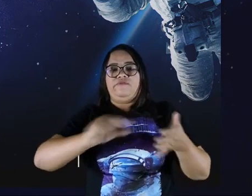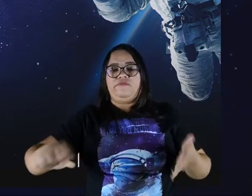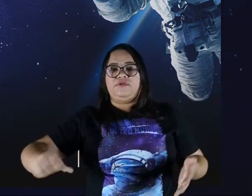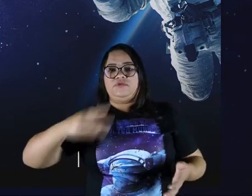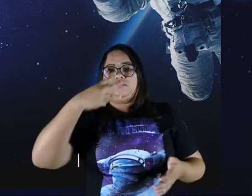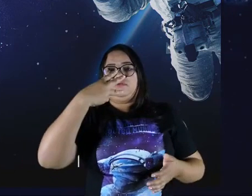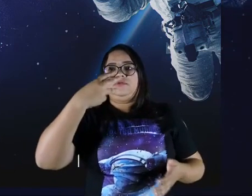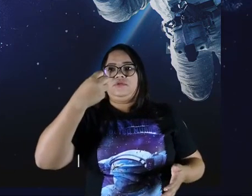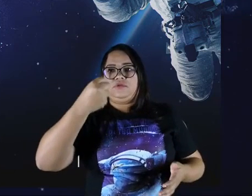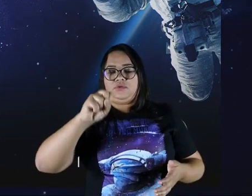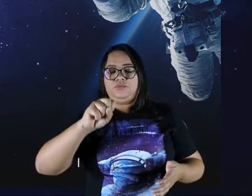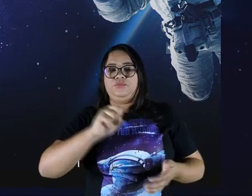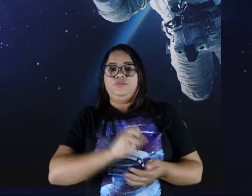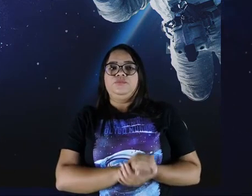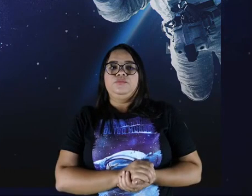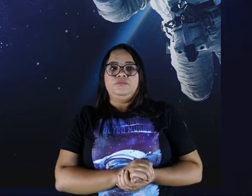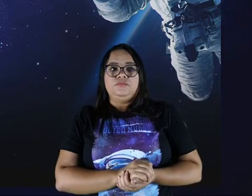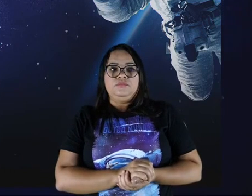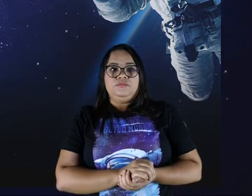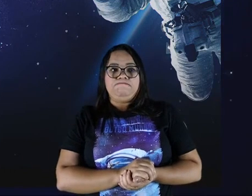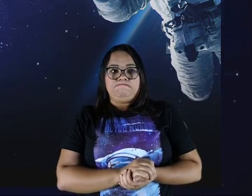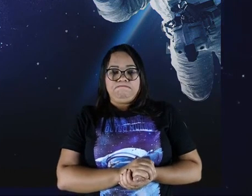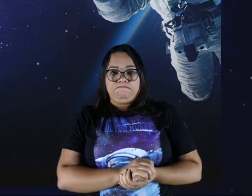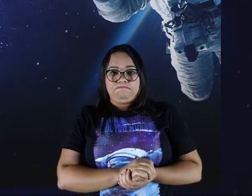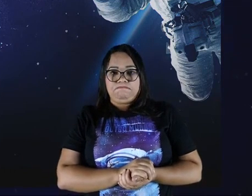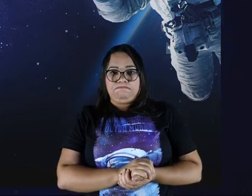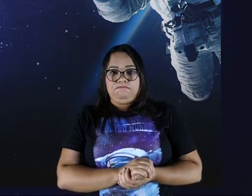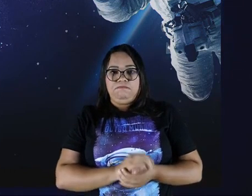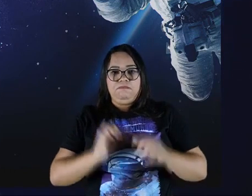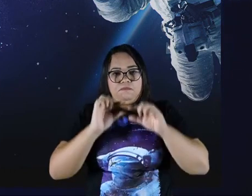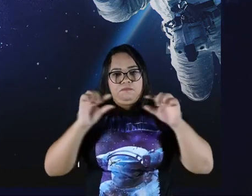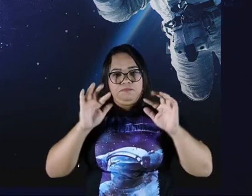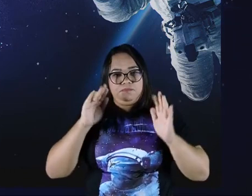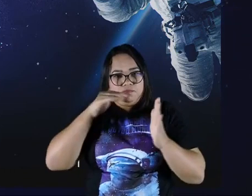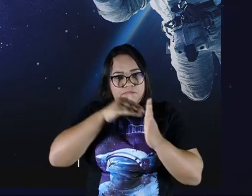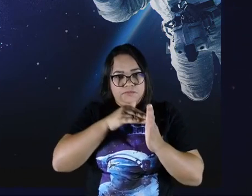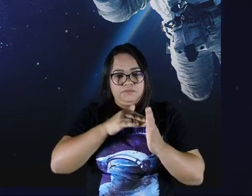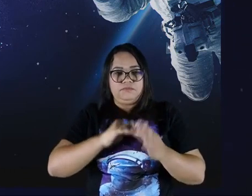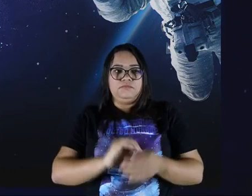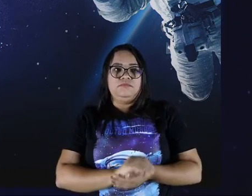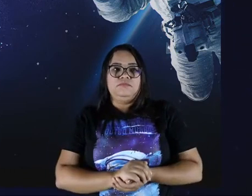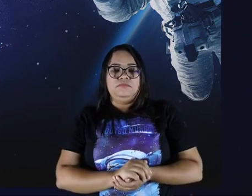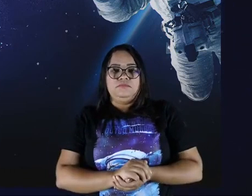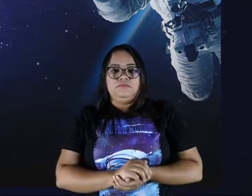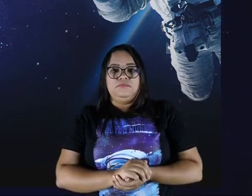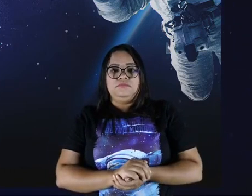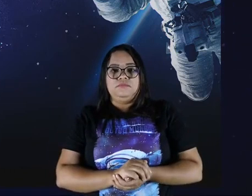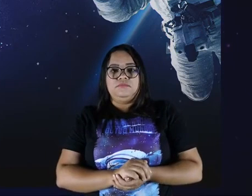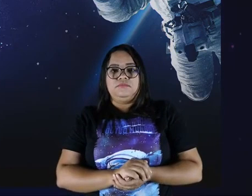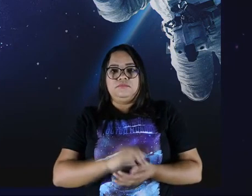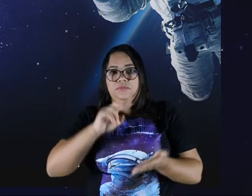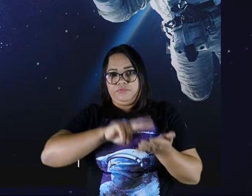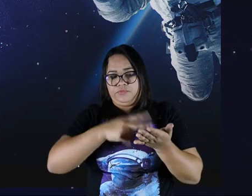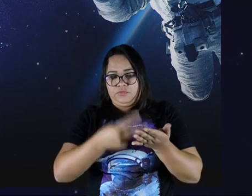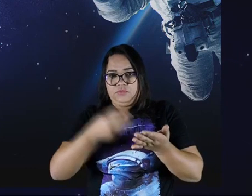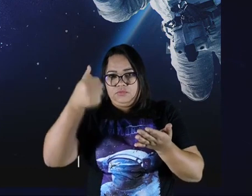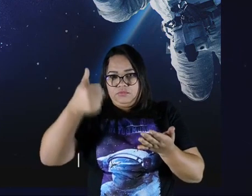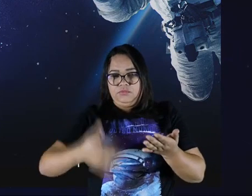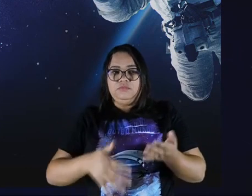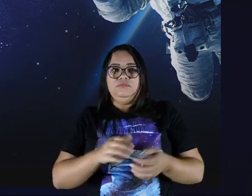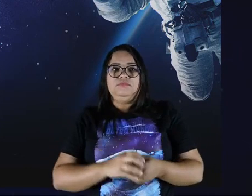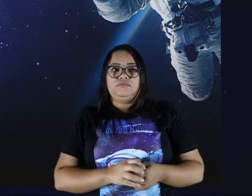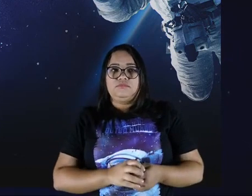11, versículo 38, só a partezinha final. Nesta versão aqui diz,